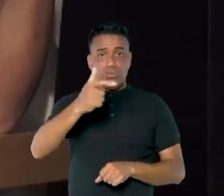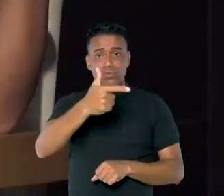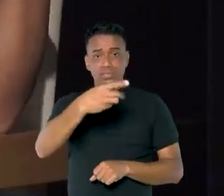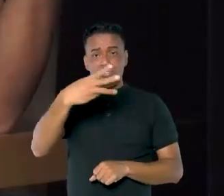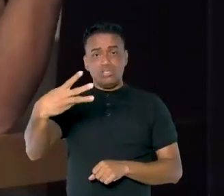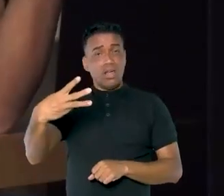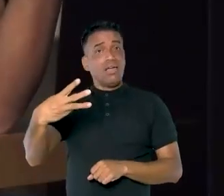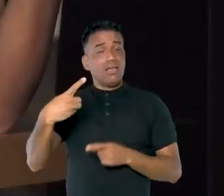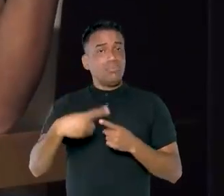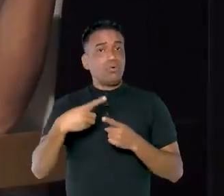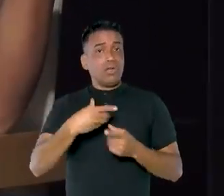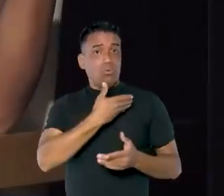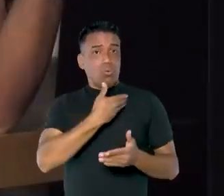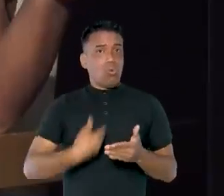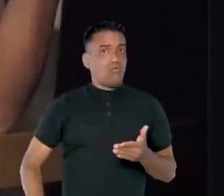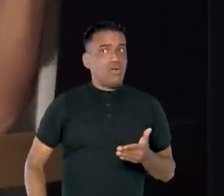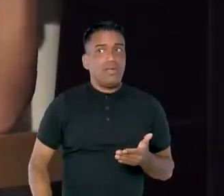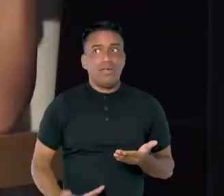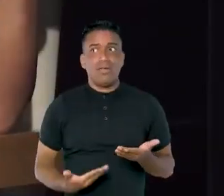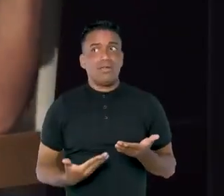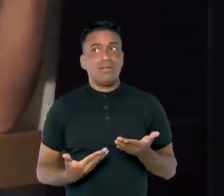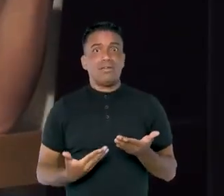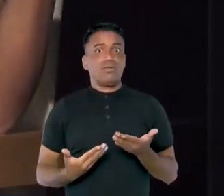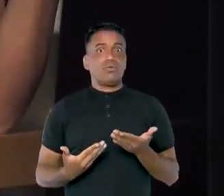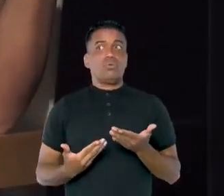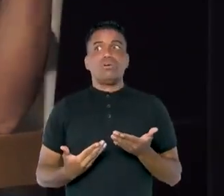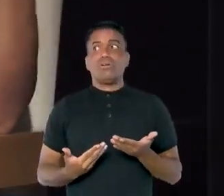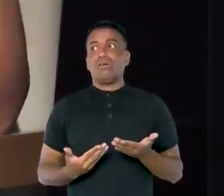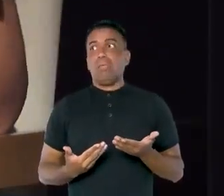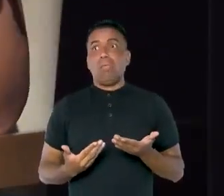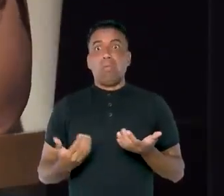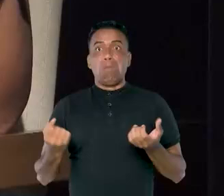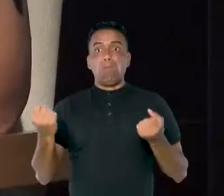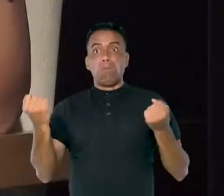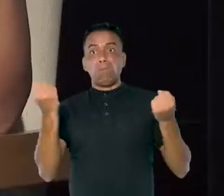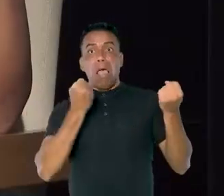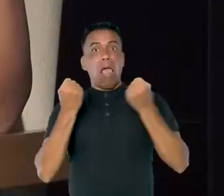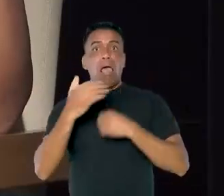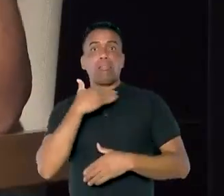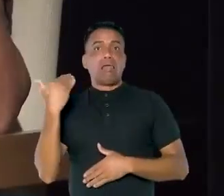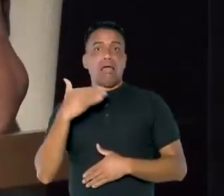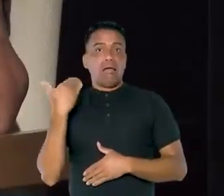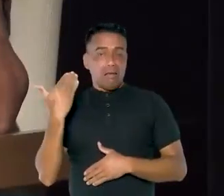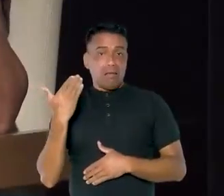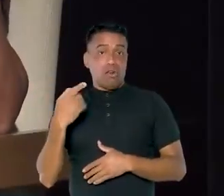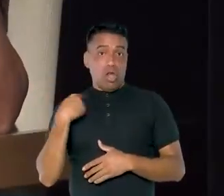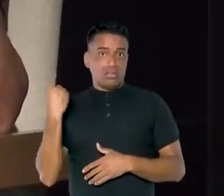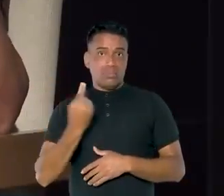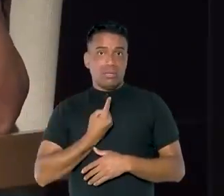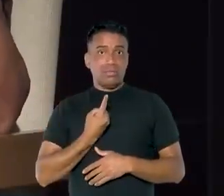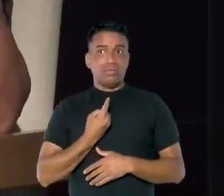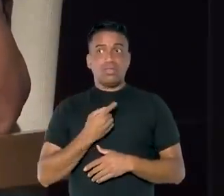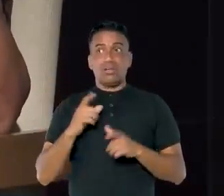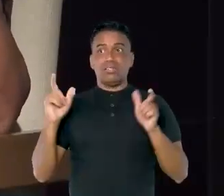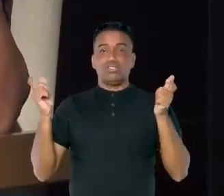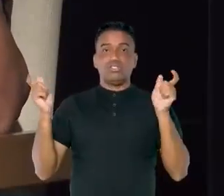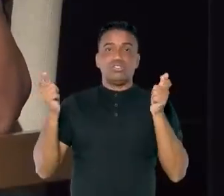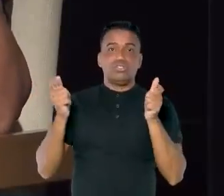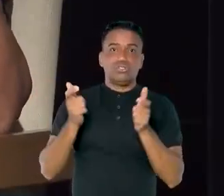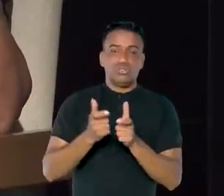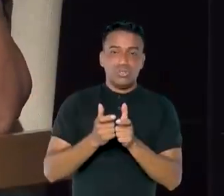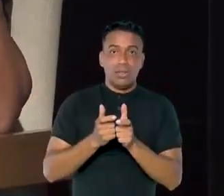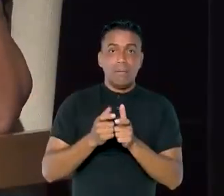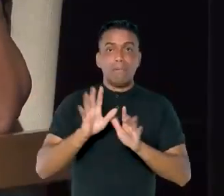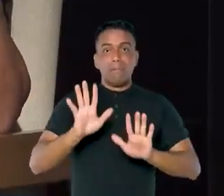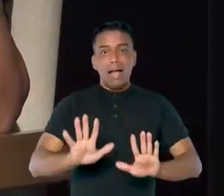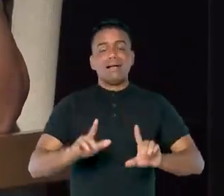disso, porque era um governo que faltava matar a gente também. E entre esse governo minimiza as coisas, mas a